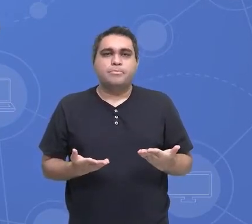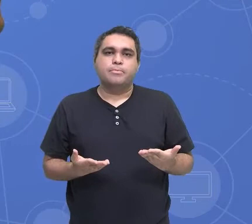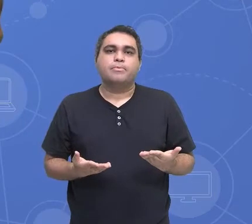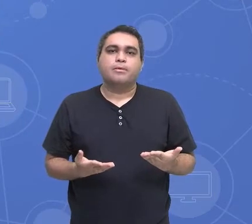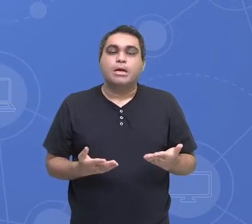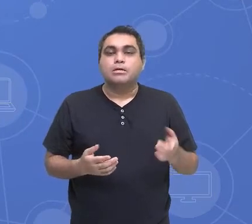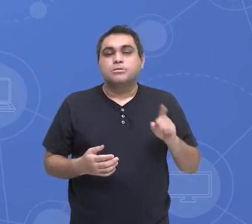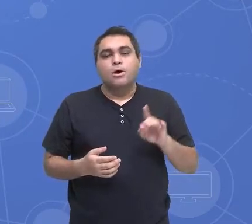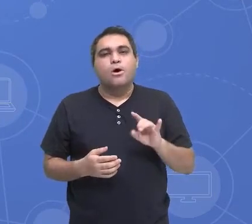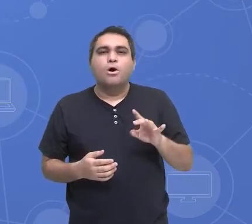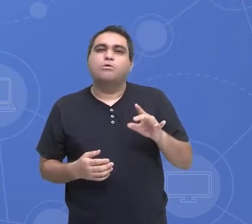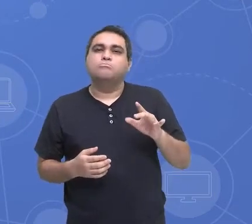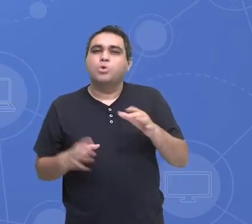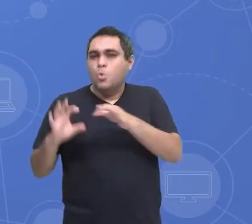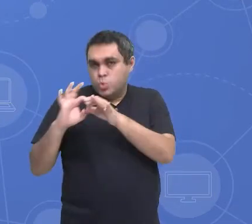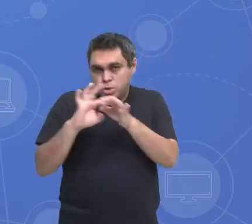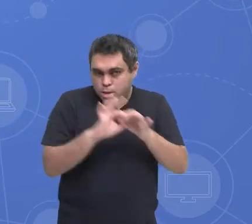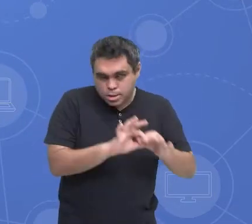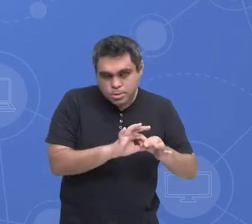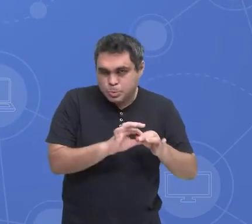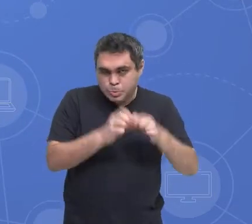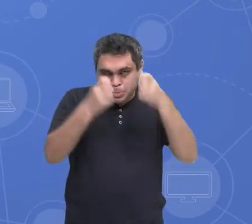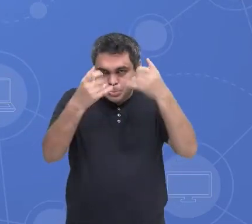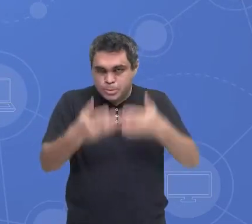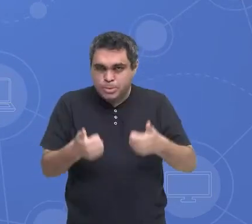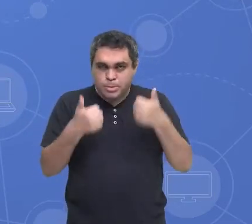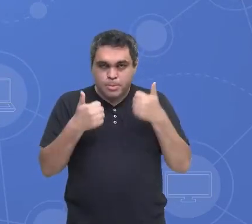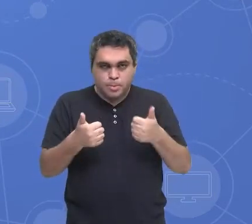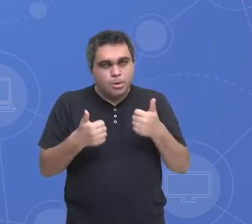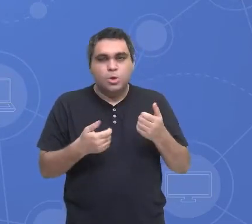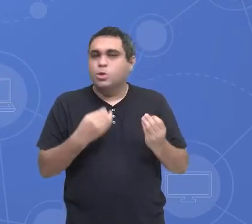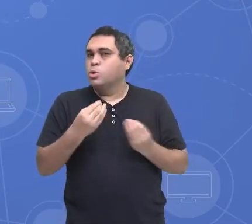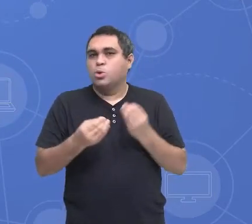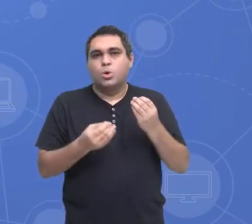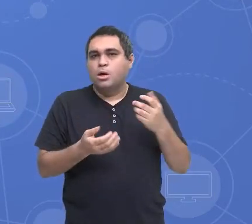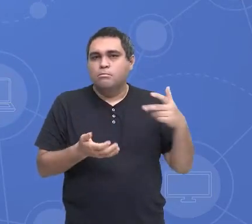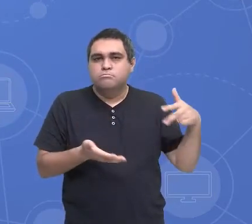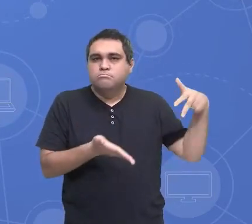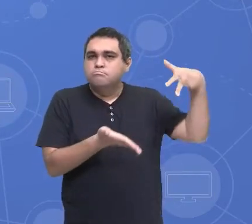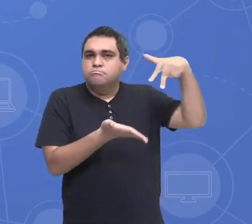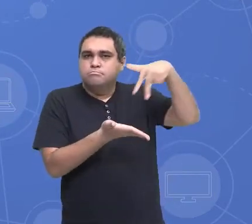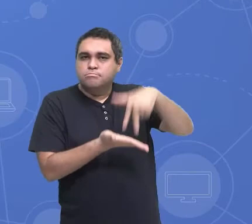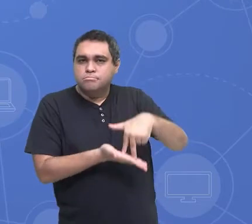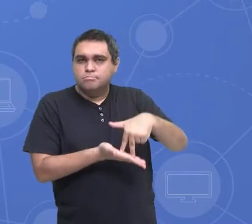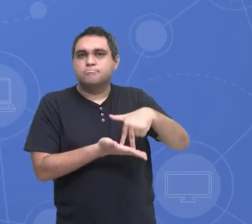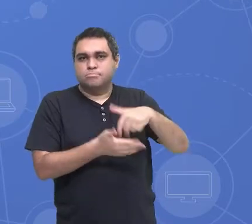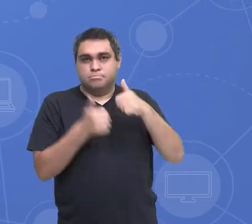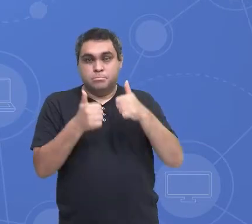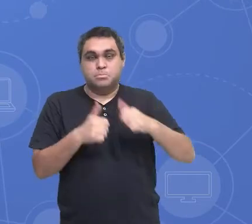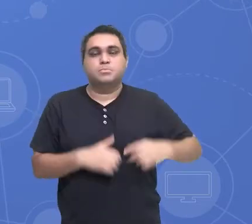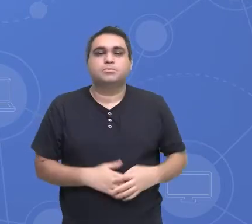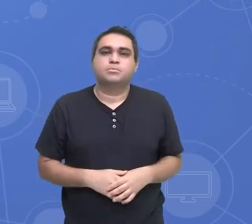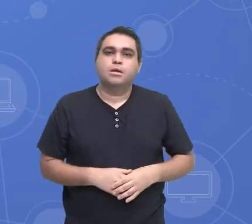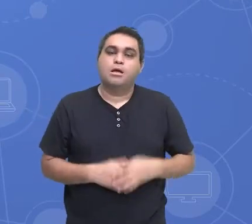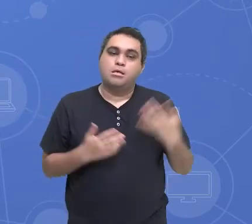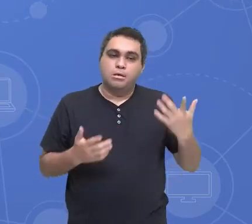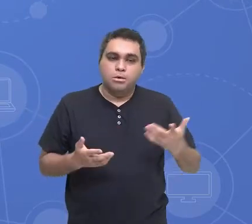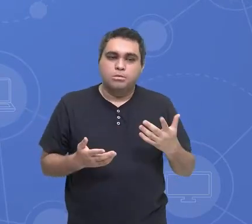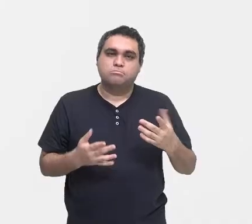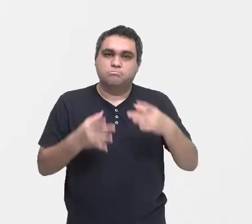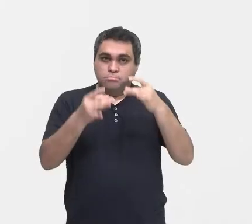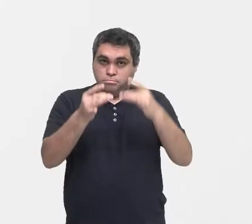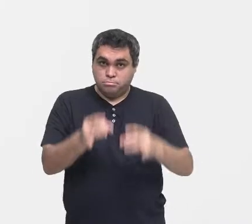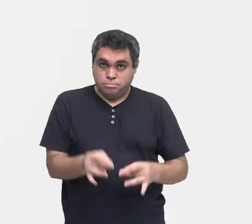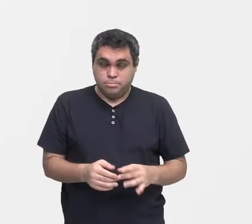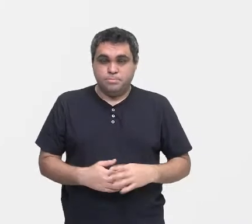um leve contexto aí a respeito desse pensamento, de como funciona a cabeça do homem humanista. Vamos falar um pouco mais? Olha só,